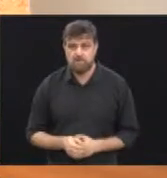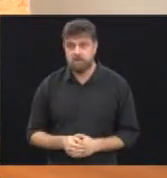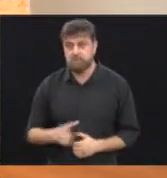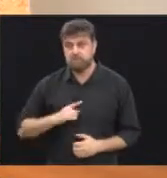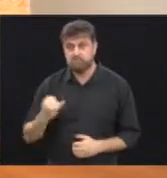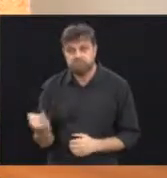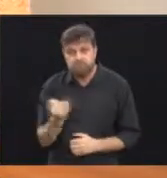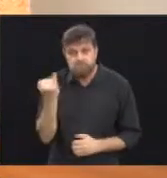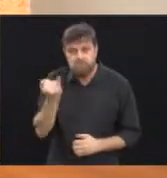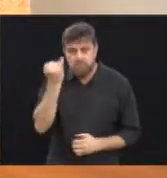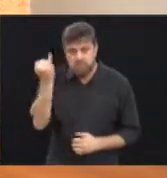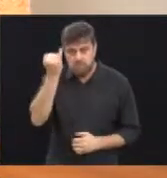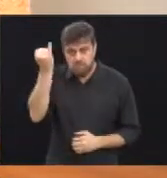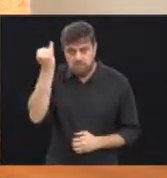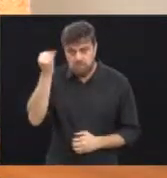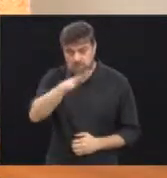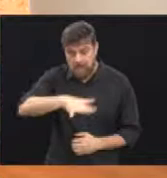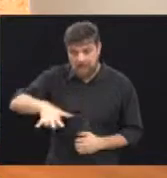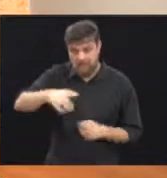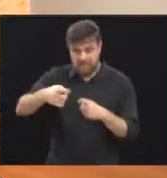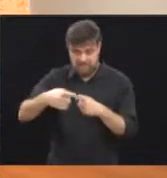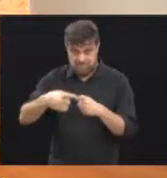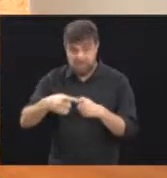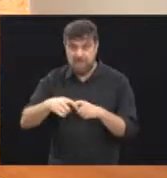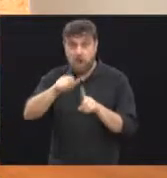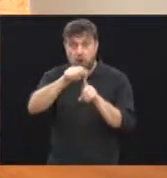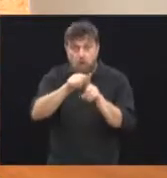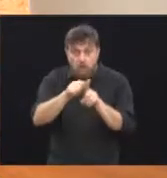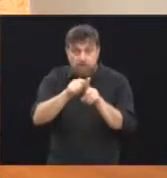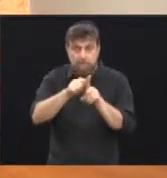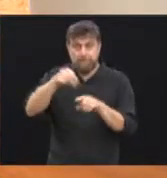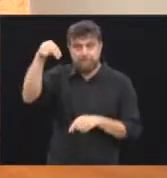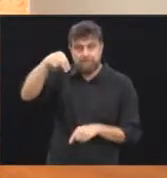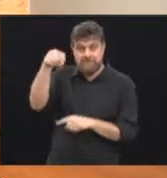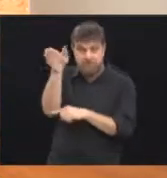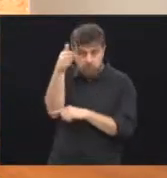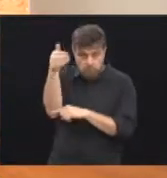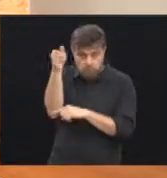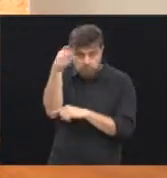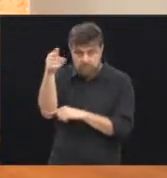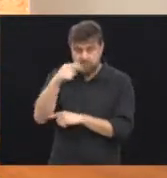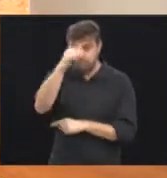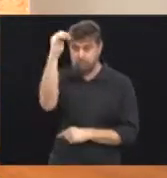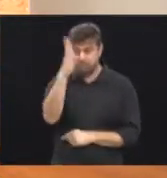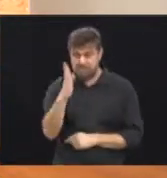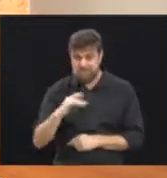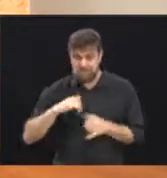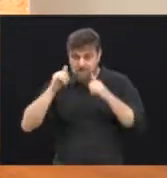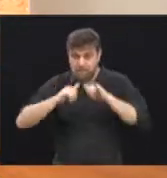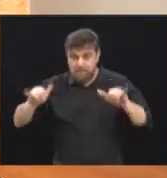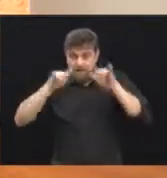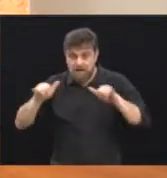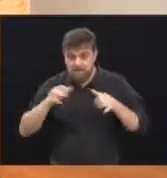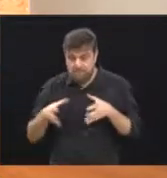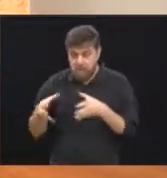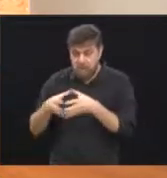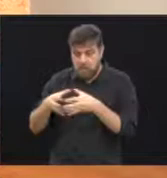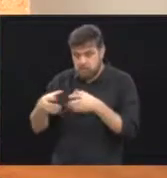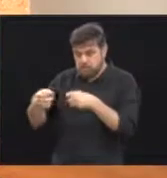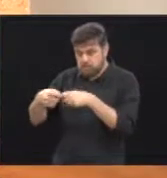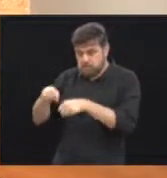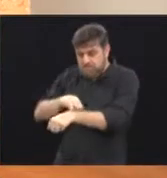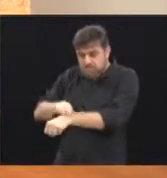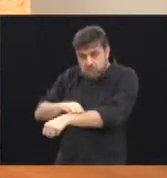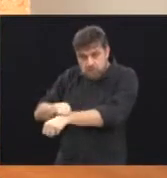capítulo muito importante, né? Nós temos em novembro uma campanha nacional compartilhada pela Sociedade de Dermatologia